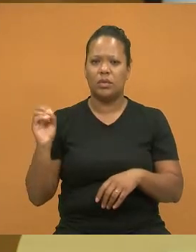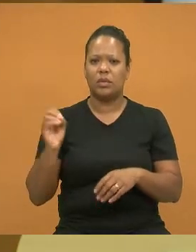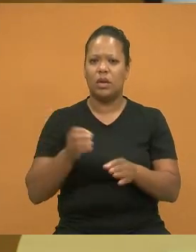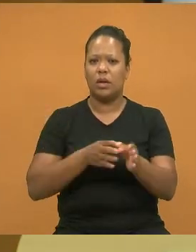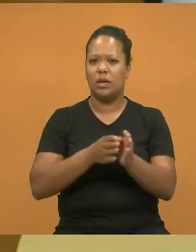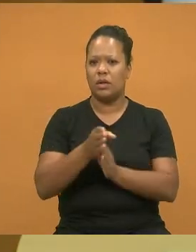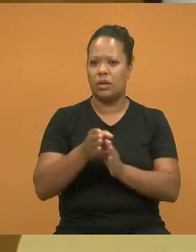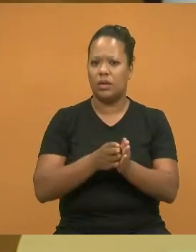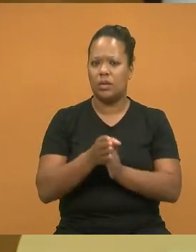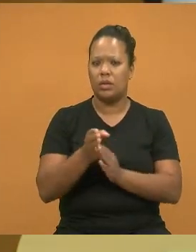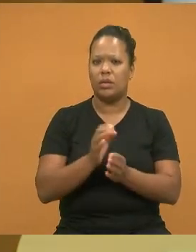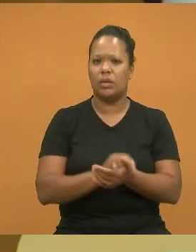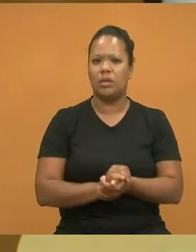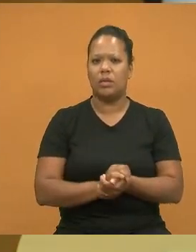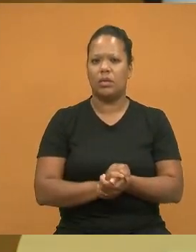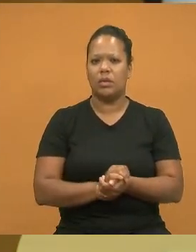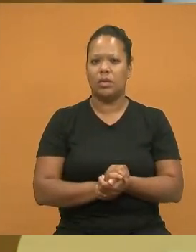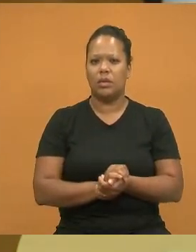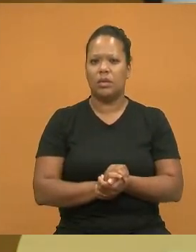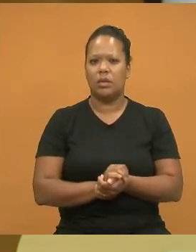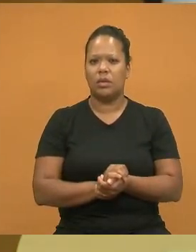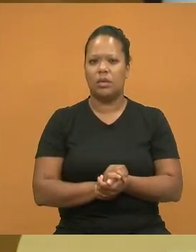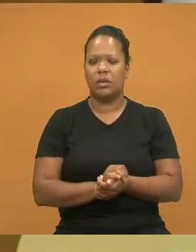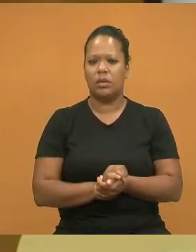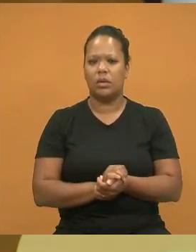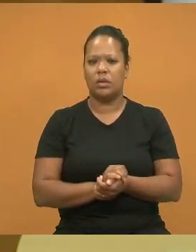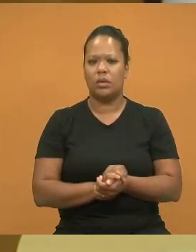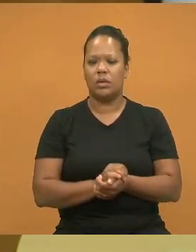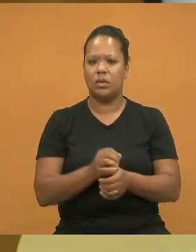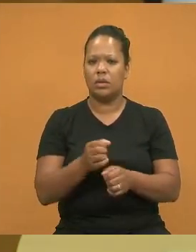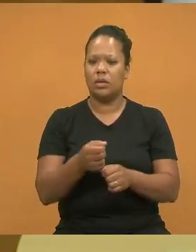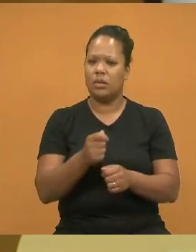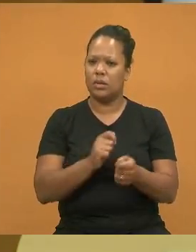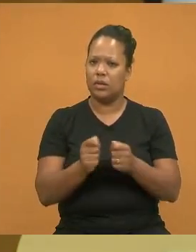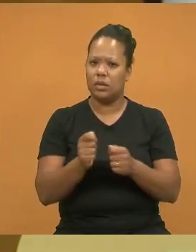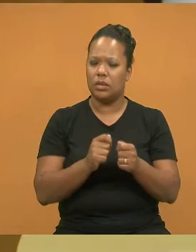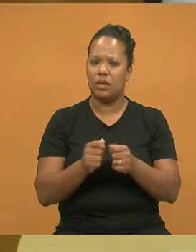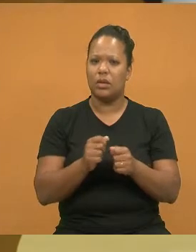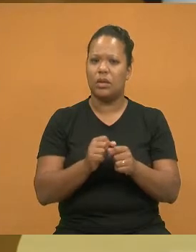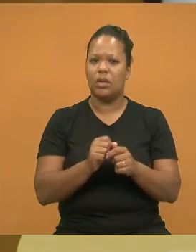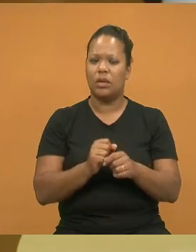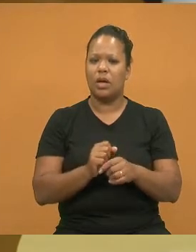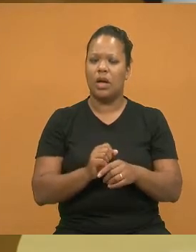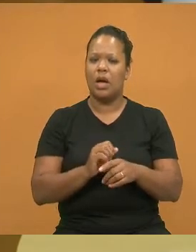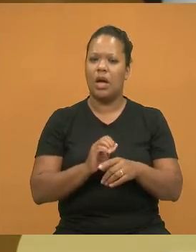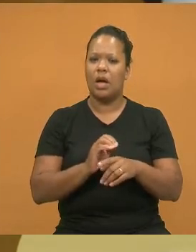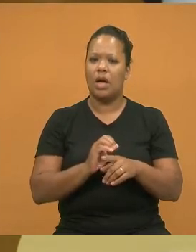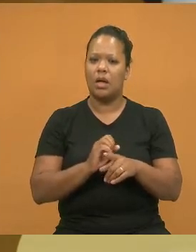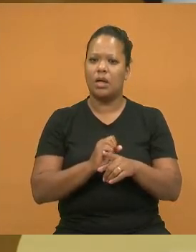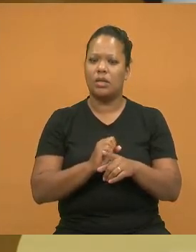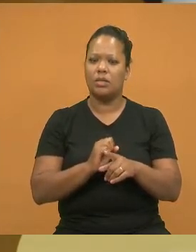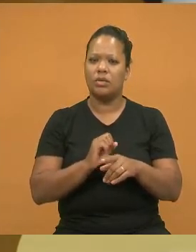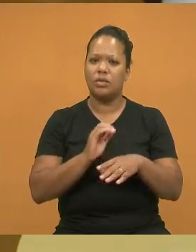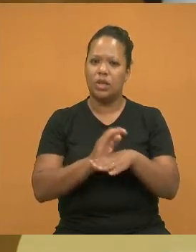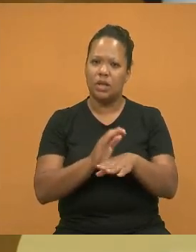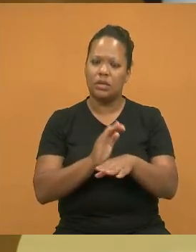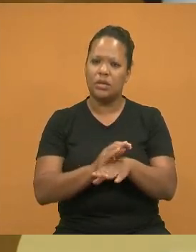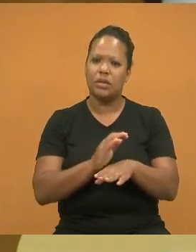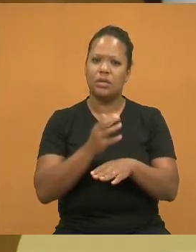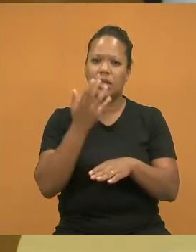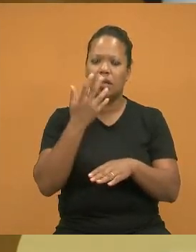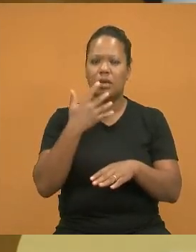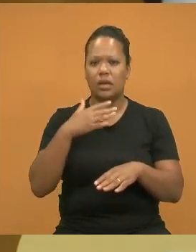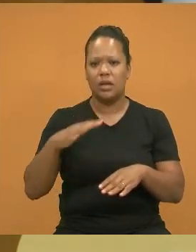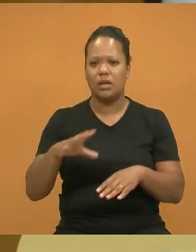é deliberativo e ele que dirige o Fundo de Assistência ao Direito da Criança e Adolescente. Então, eu não entendi o